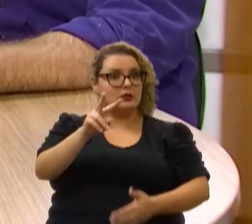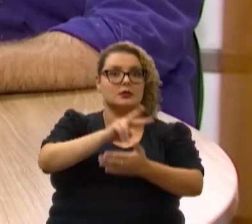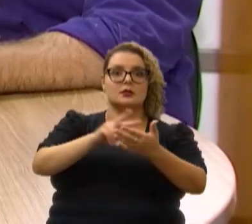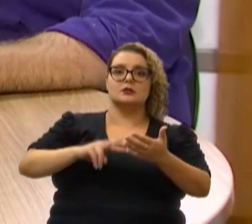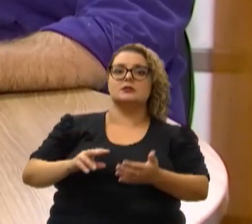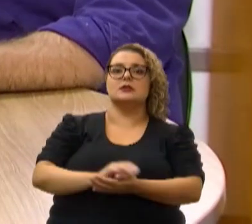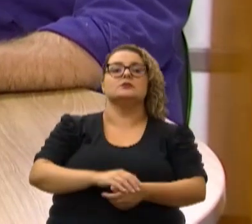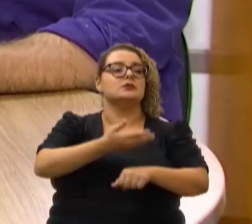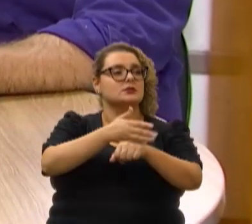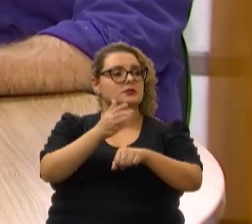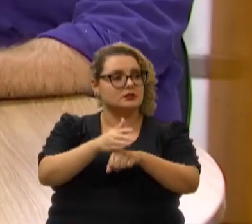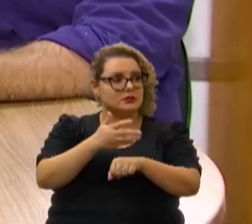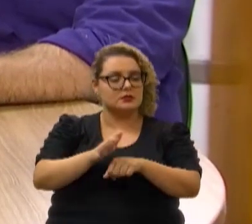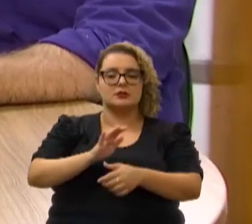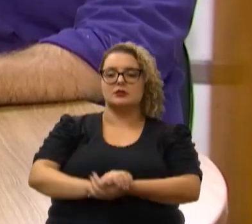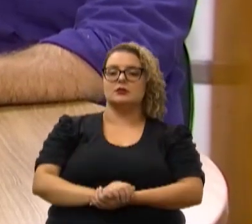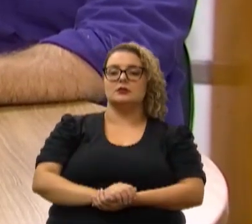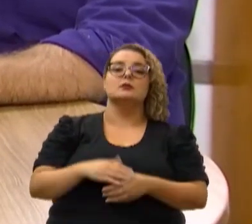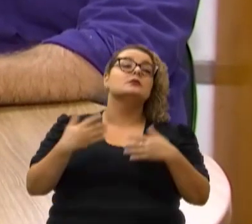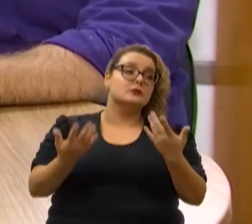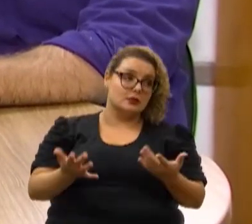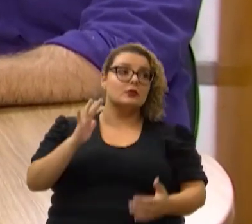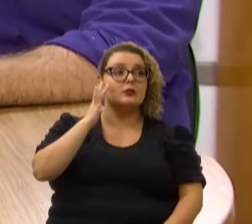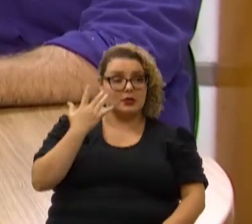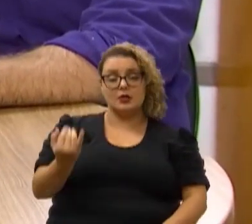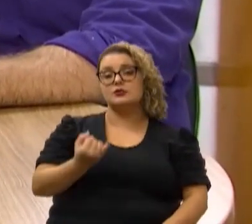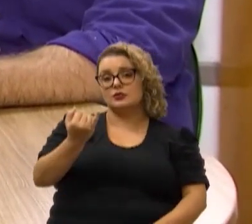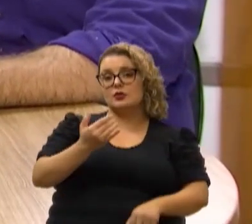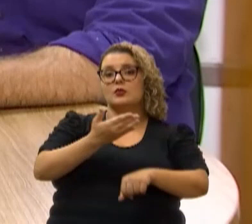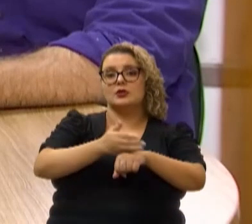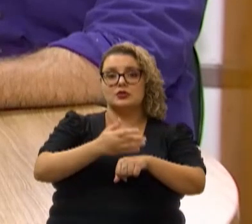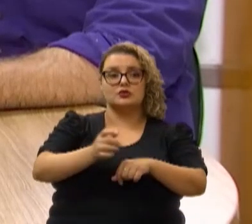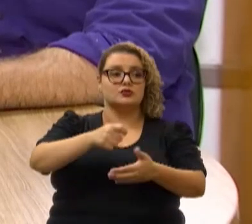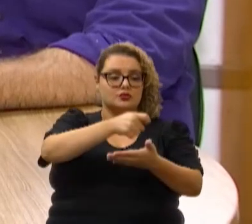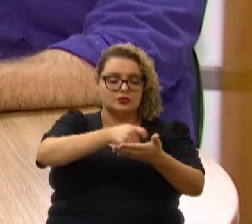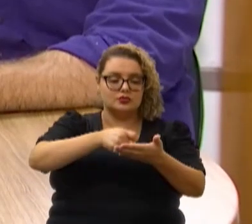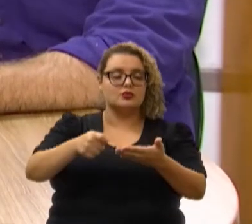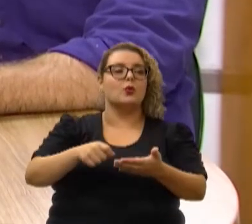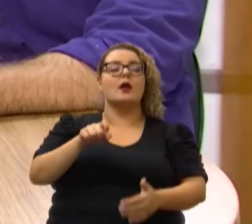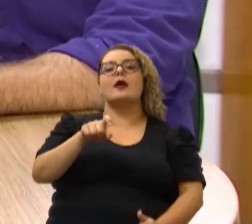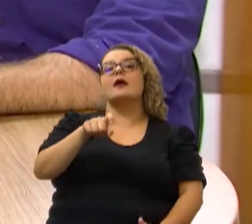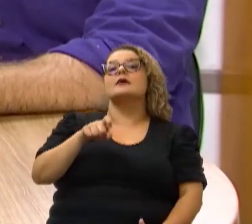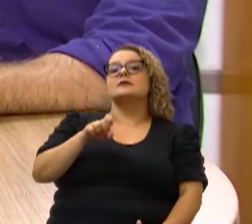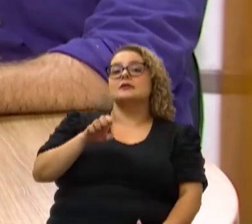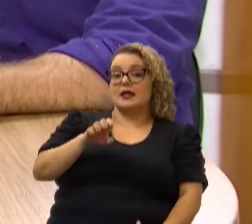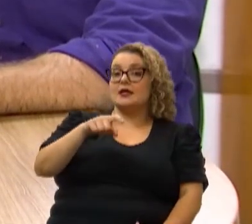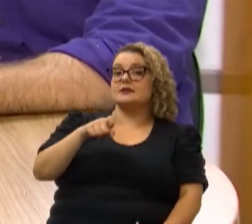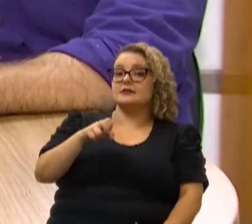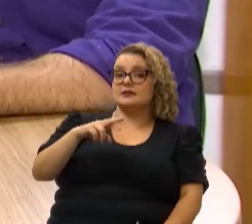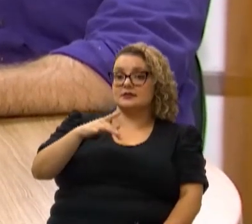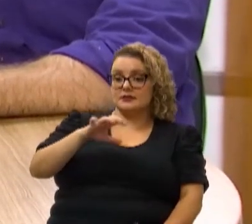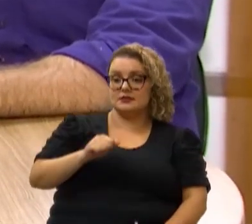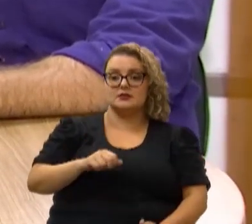está, de certa forma, treinando. Então, acho extremamente necessário, na hora de estudar, combinar momentos